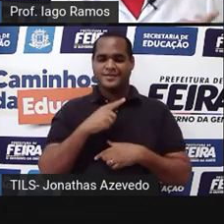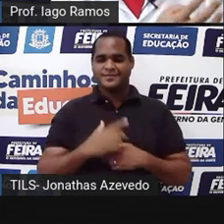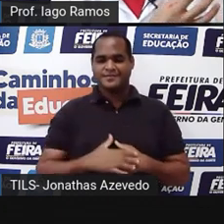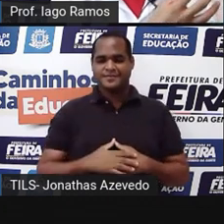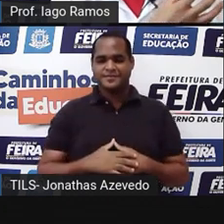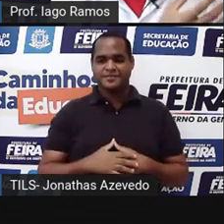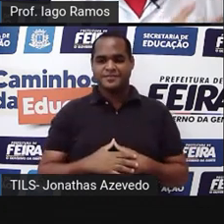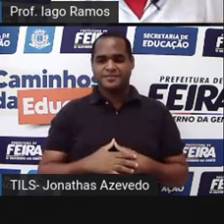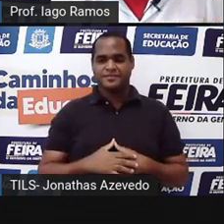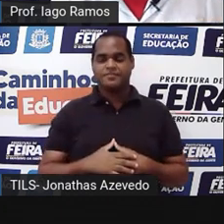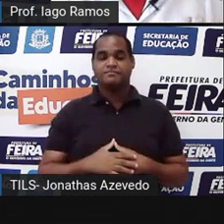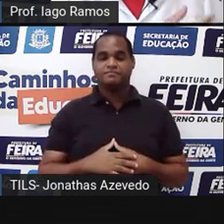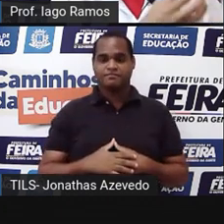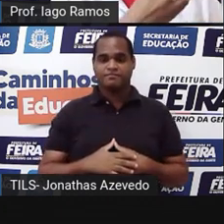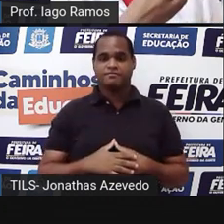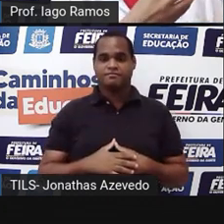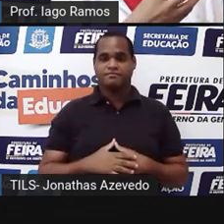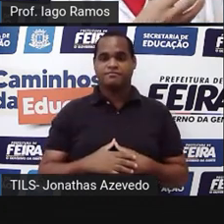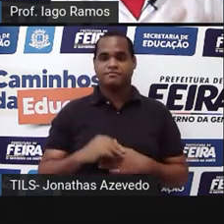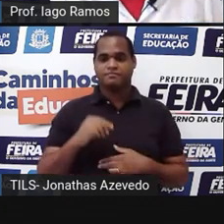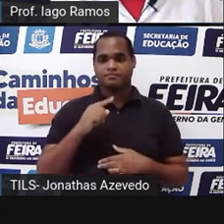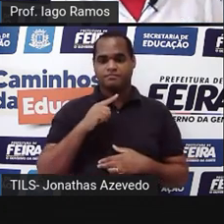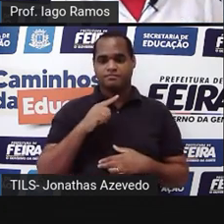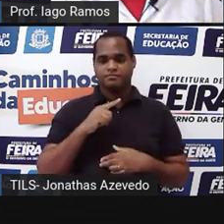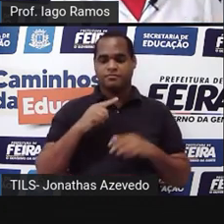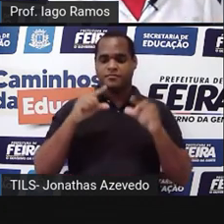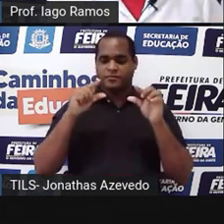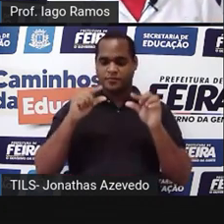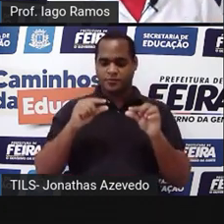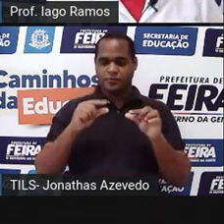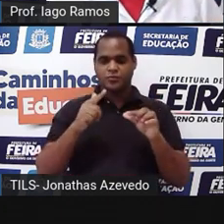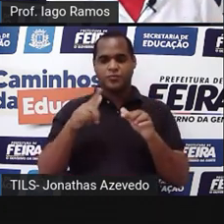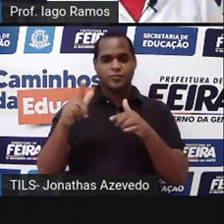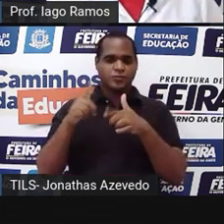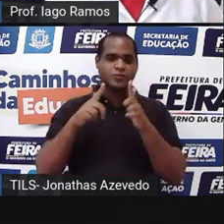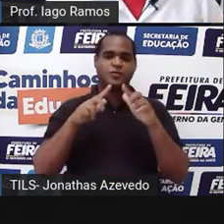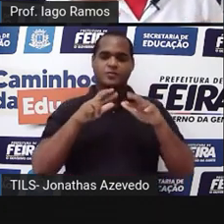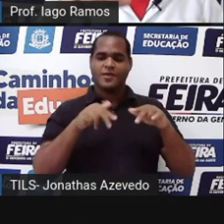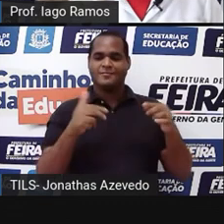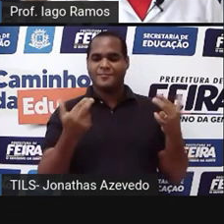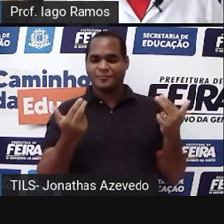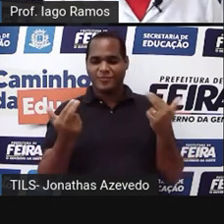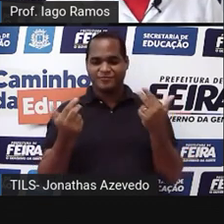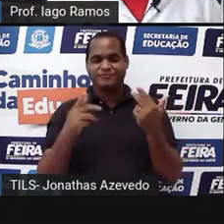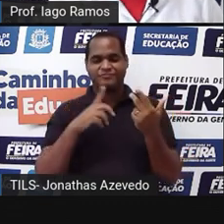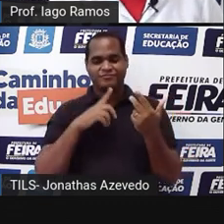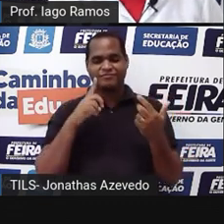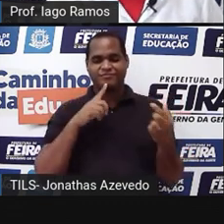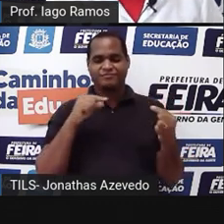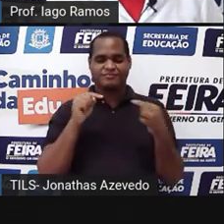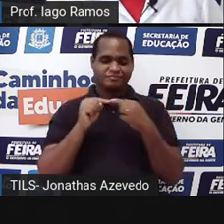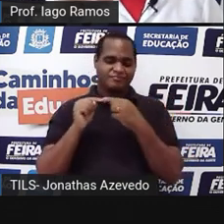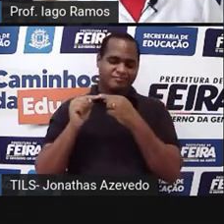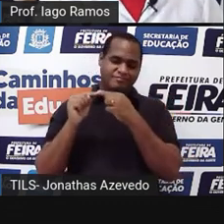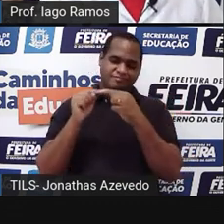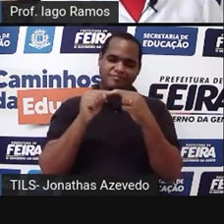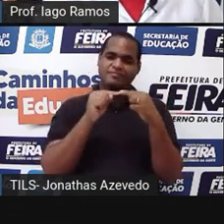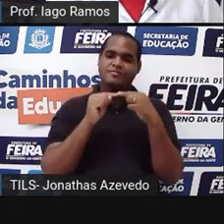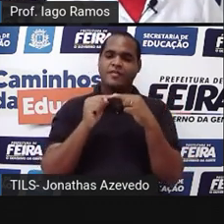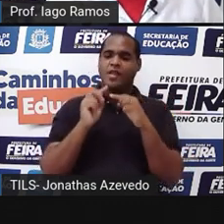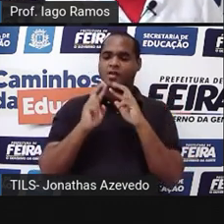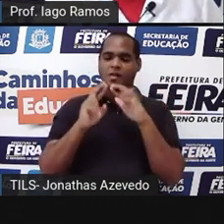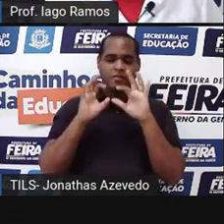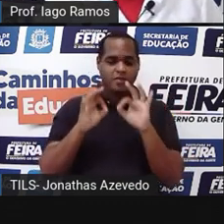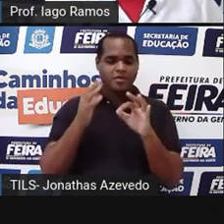tá? Está reduzindo todos os lados, reduzindo da mesma forma. Tem aí uma constante de. Tem uma razão